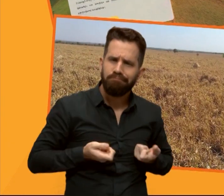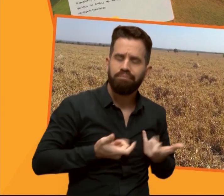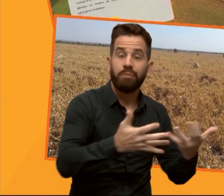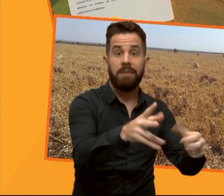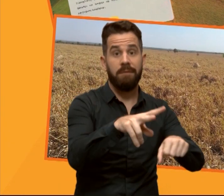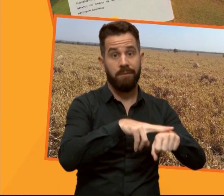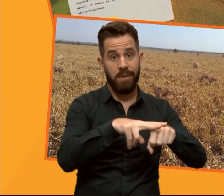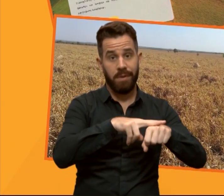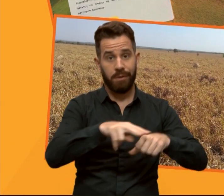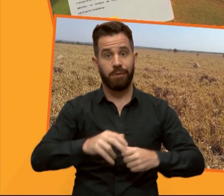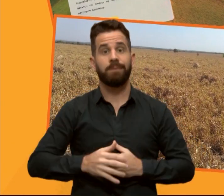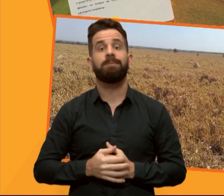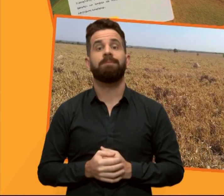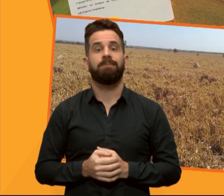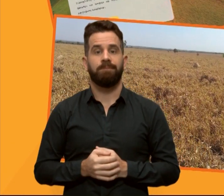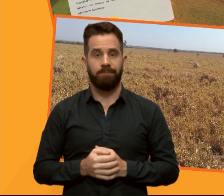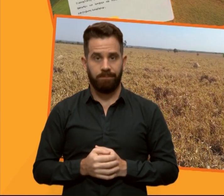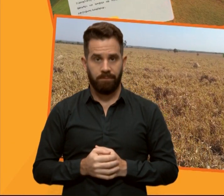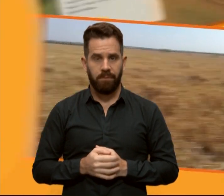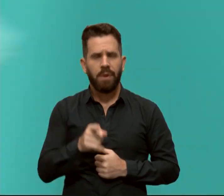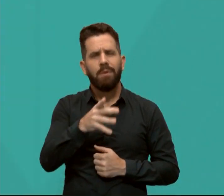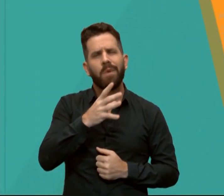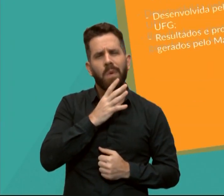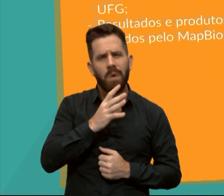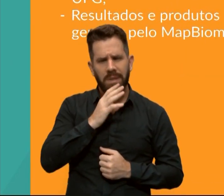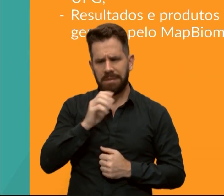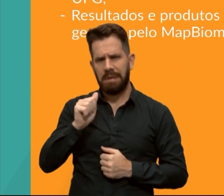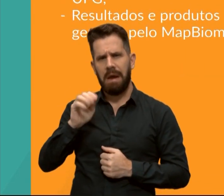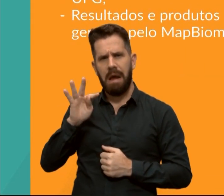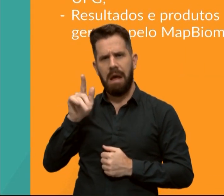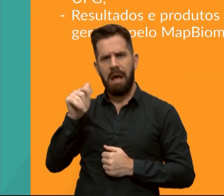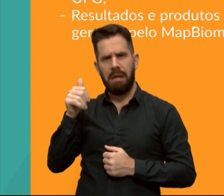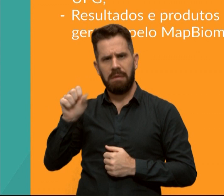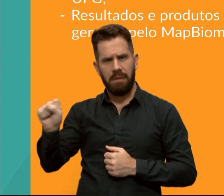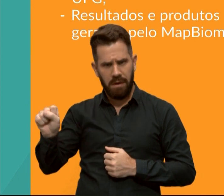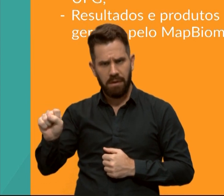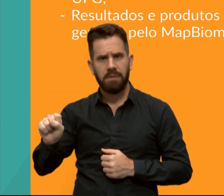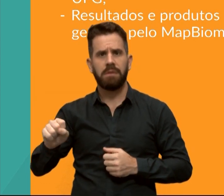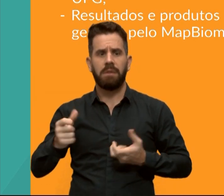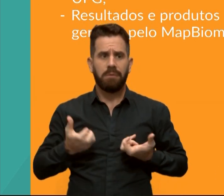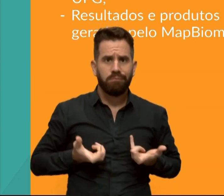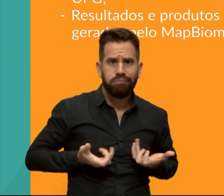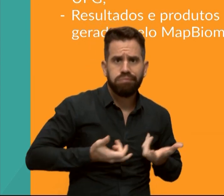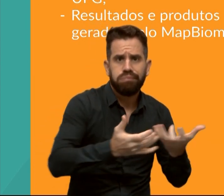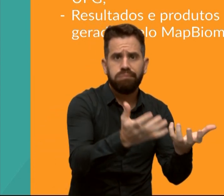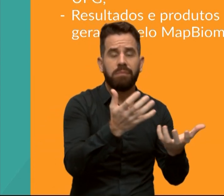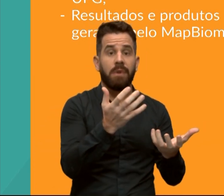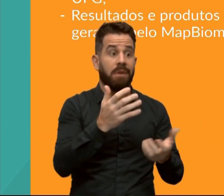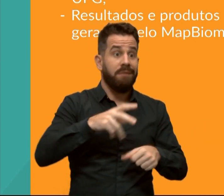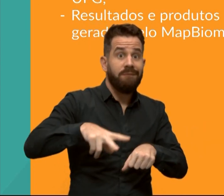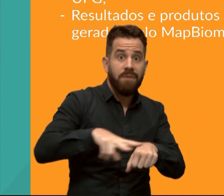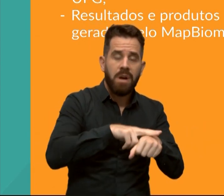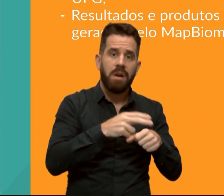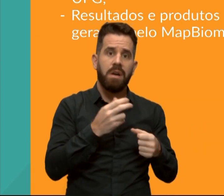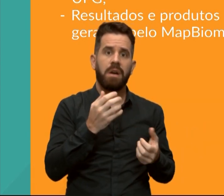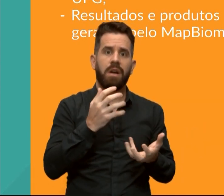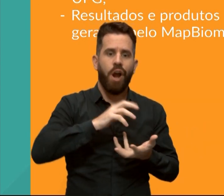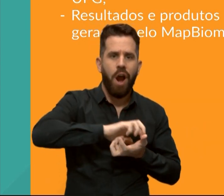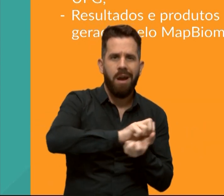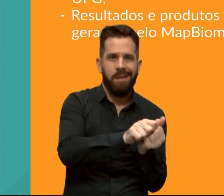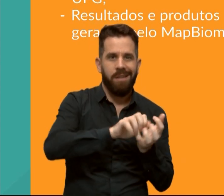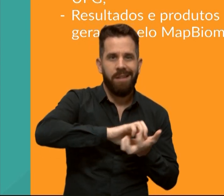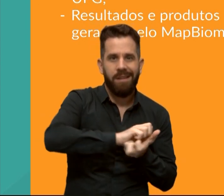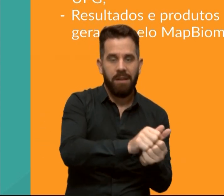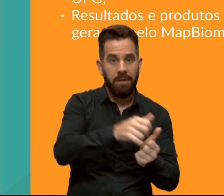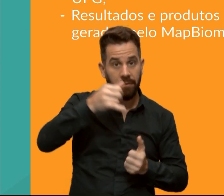Você conhece o Atlas das Pastagens? Essa plataforma foi desenvolvida pelo Laboratório de Processamento de Imagens